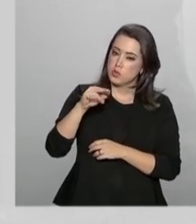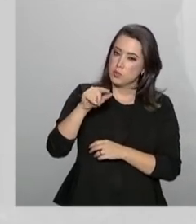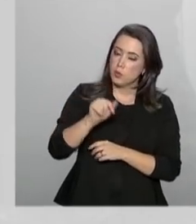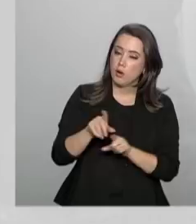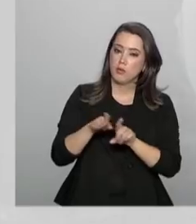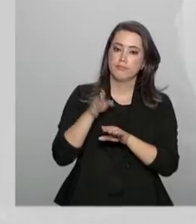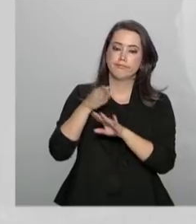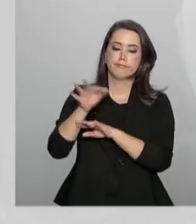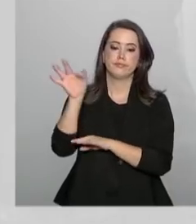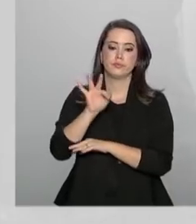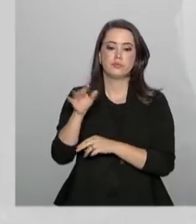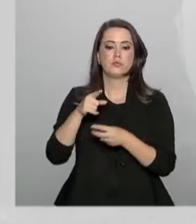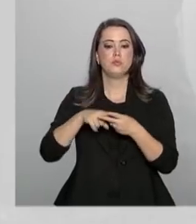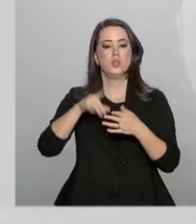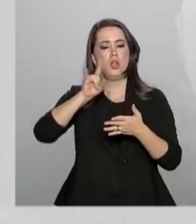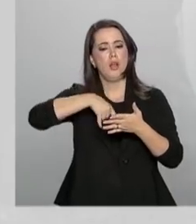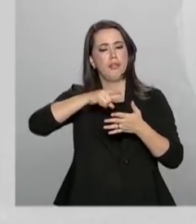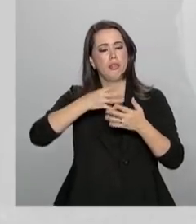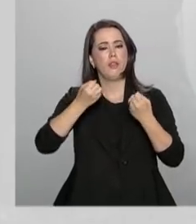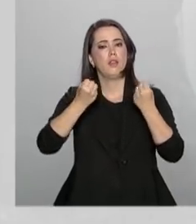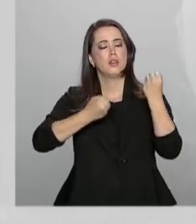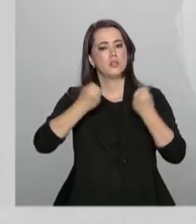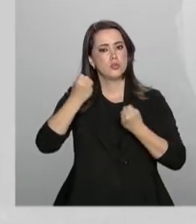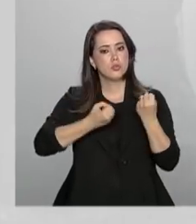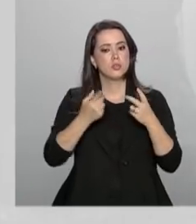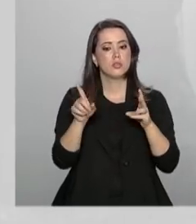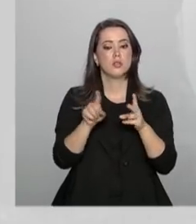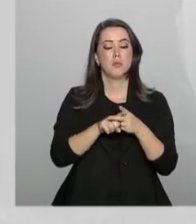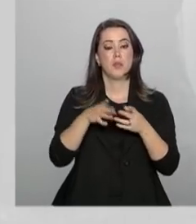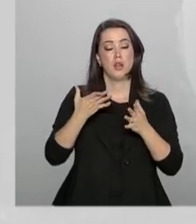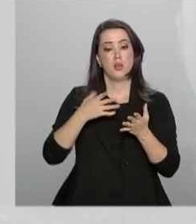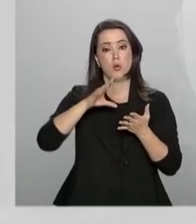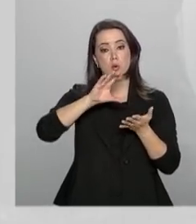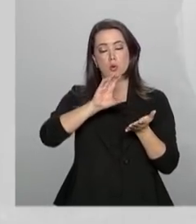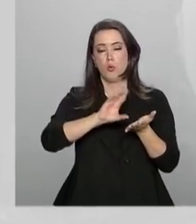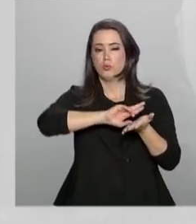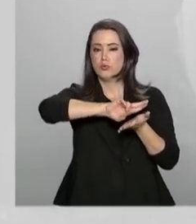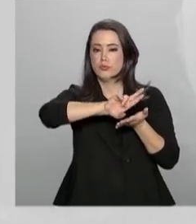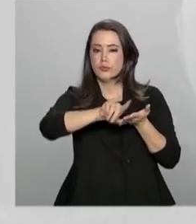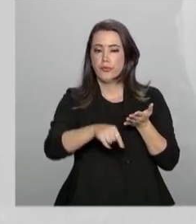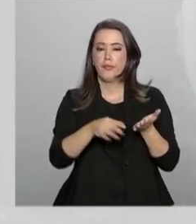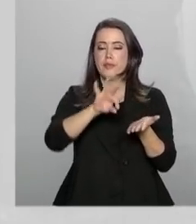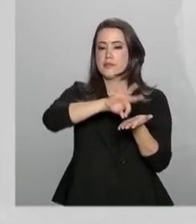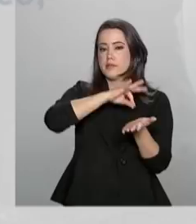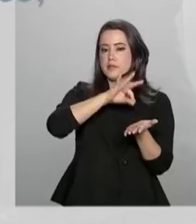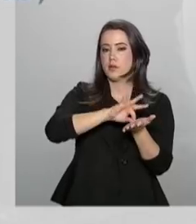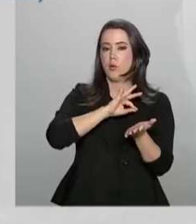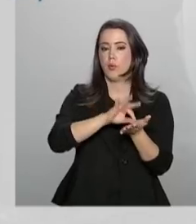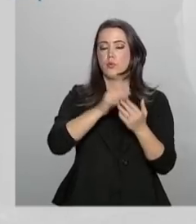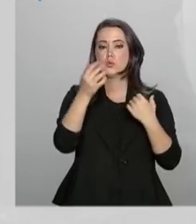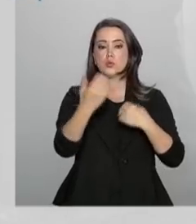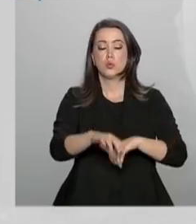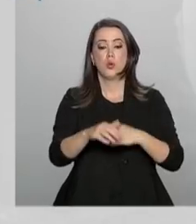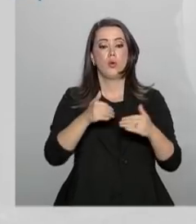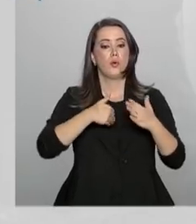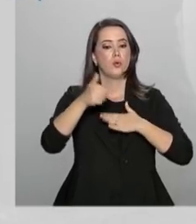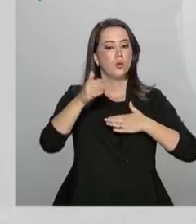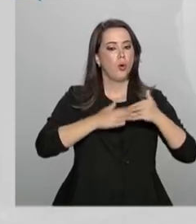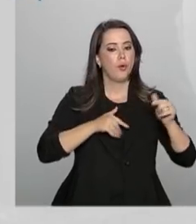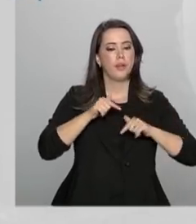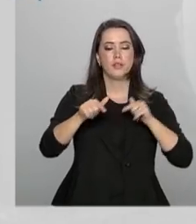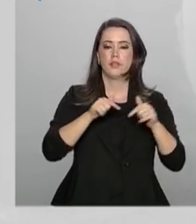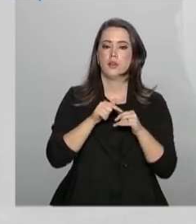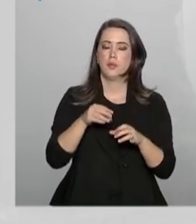carteira de motorista registro de diploma de profissões liberais inscrever-se em concurso público exercer qualquer